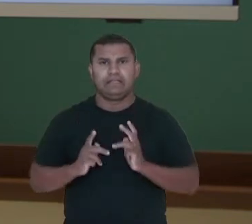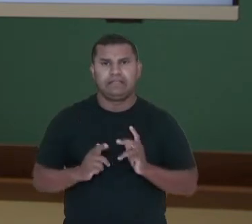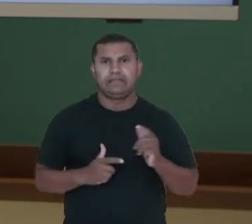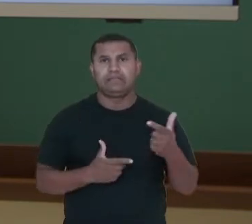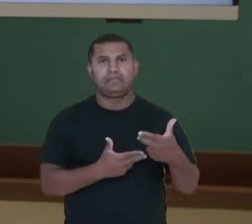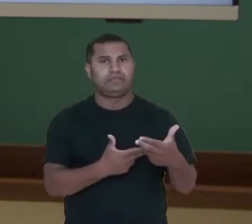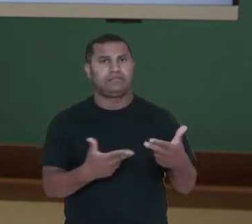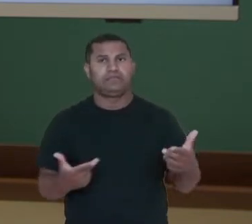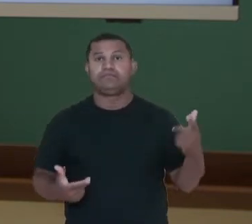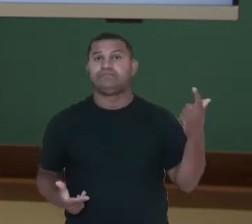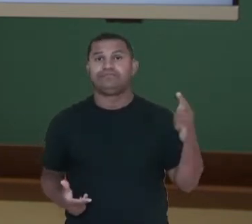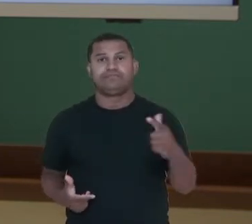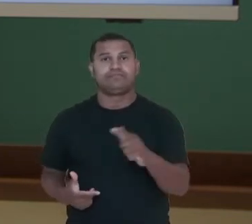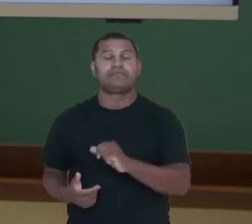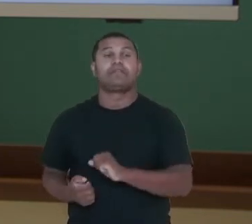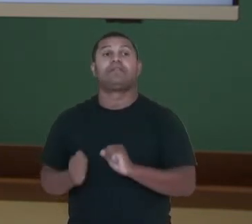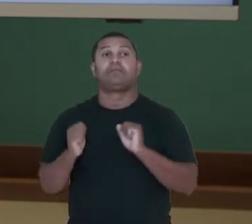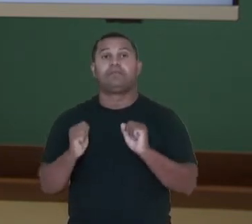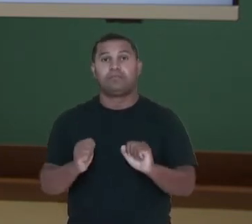pode ocorrer